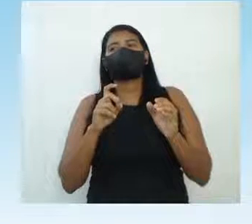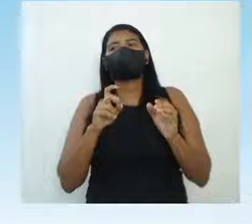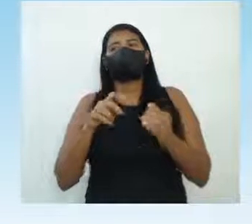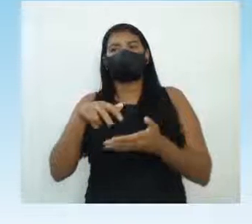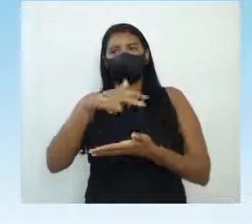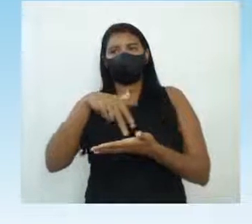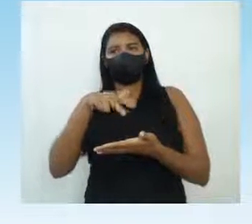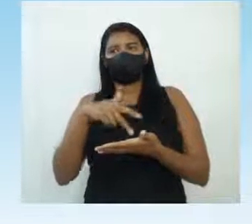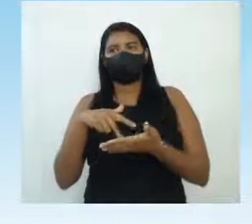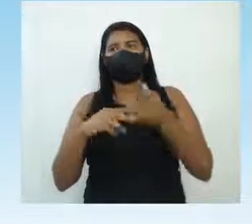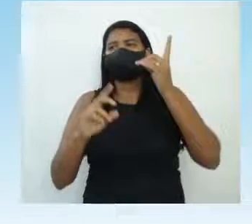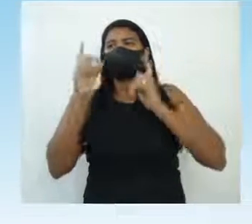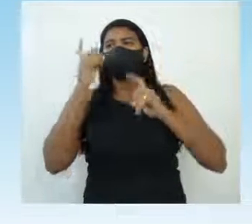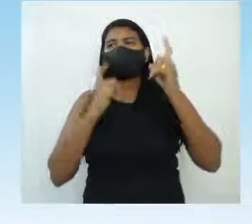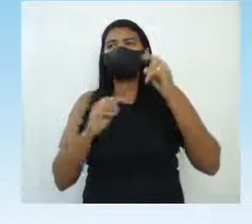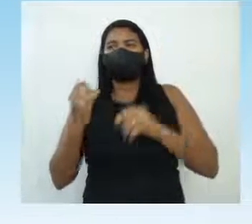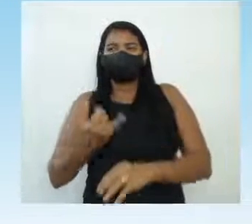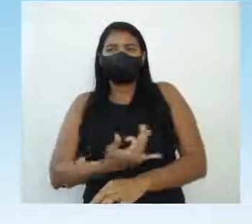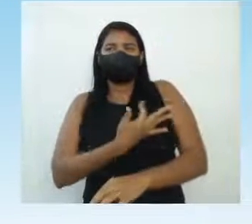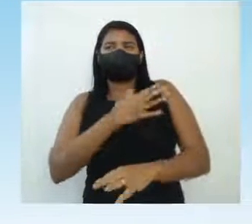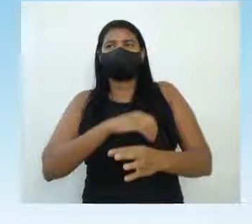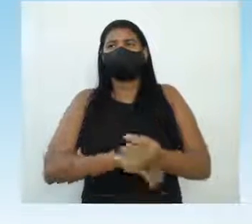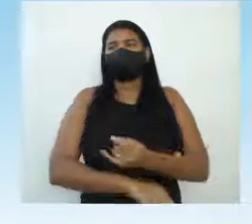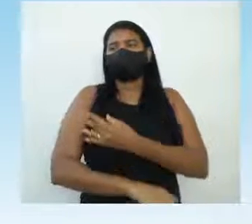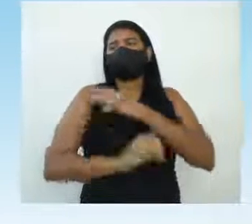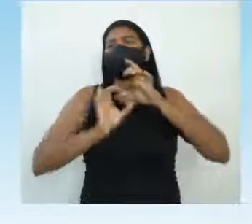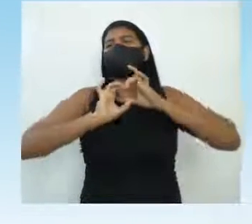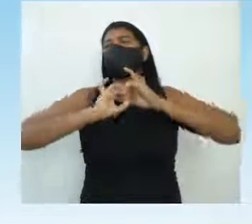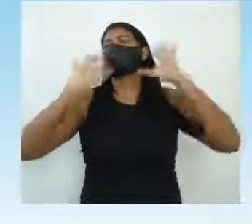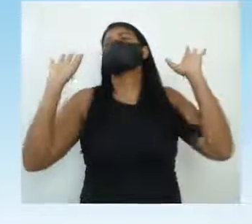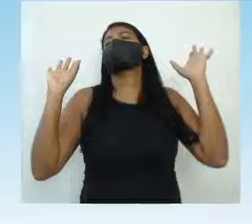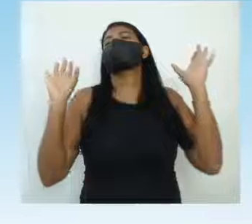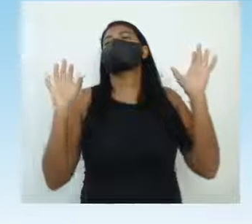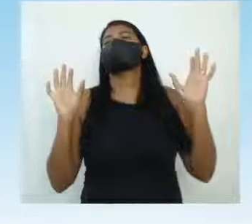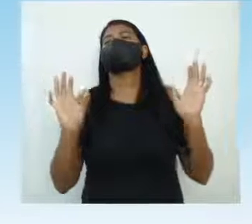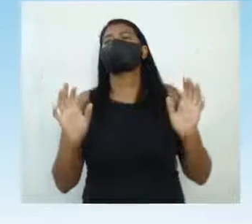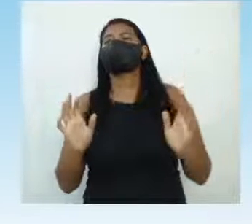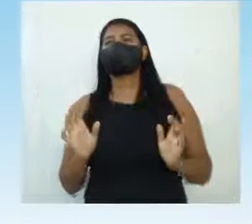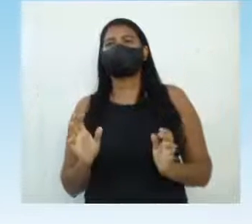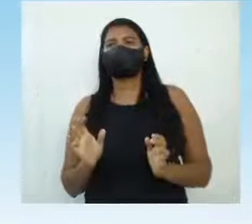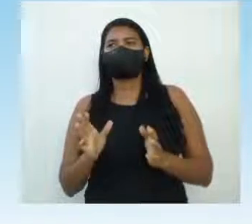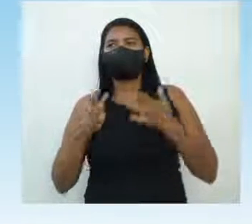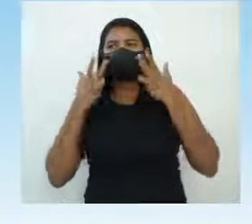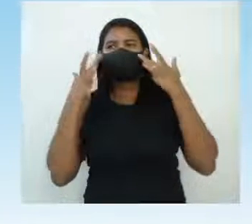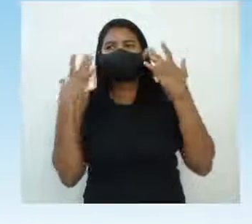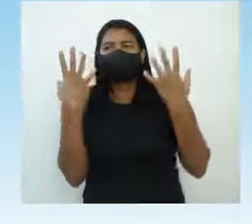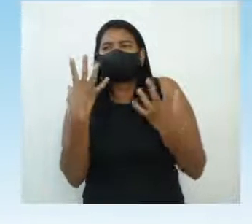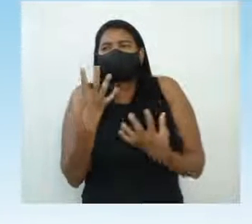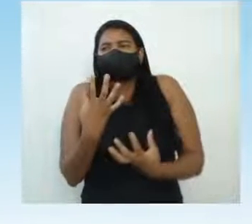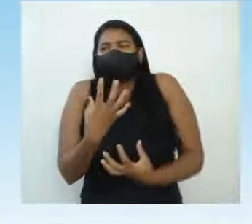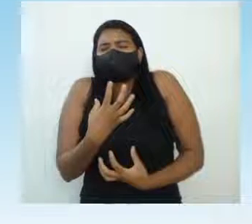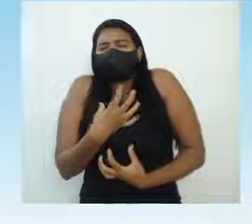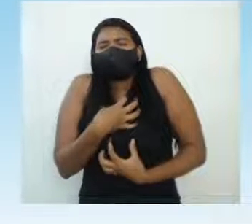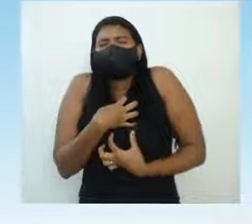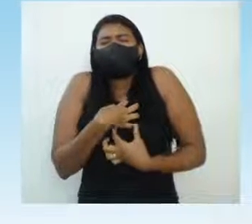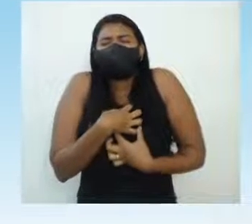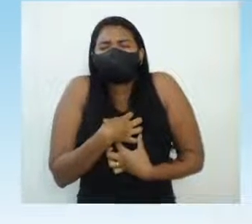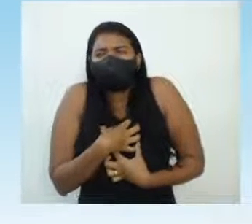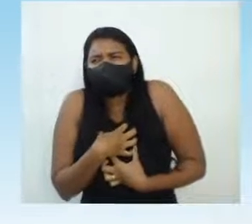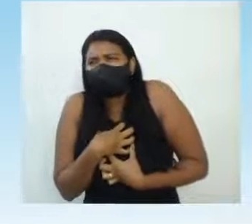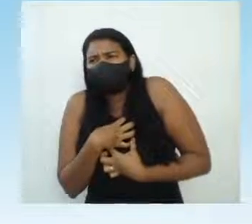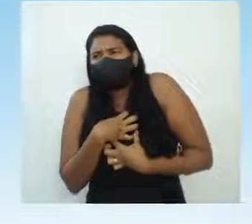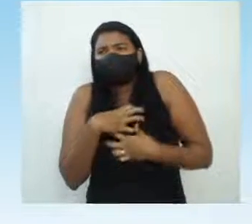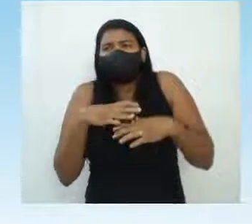se expressar de uma forma também super livre, baseando-se principalmente nos sentimentos que